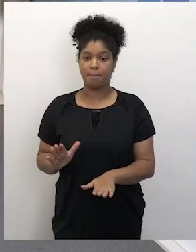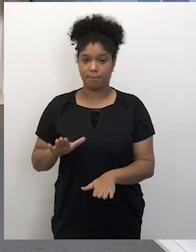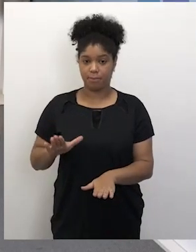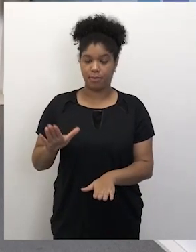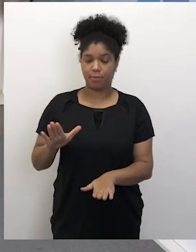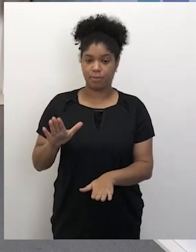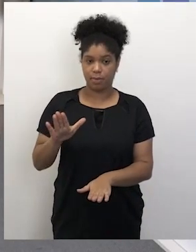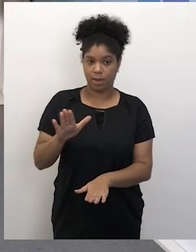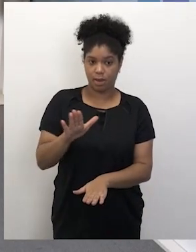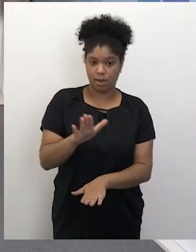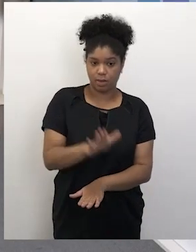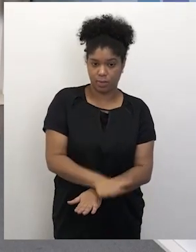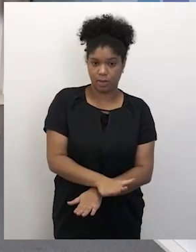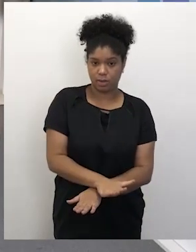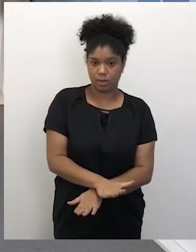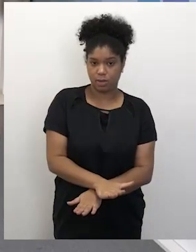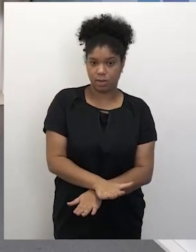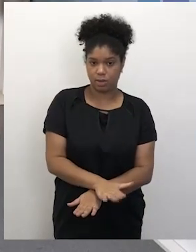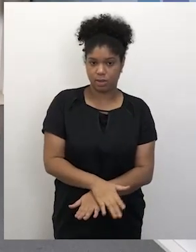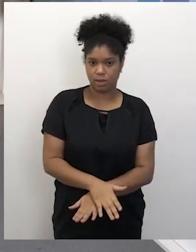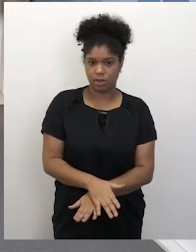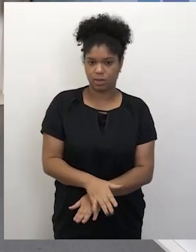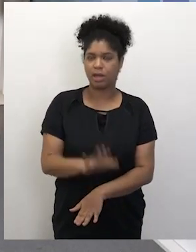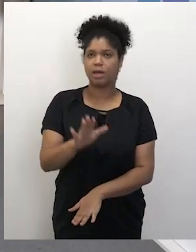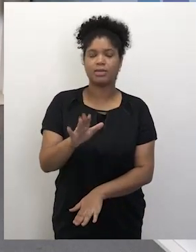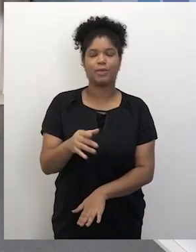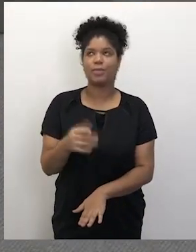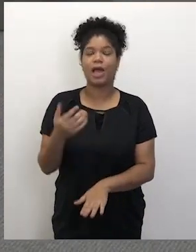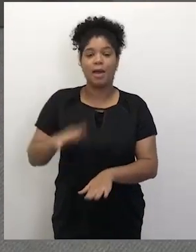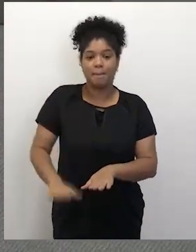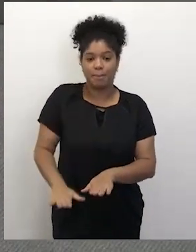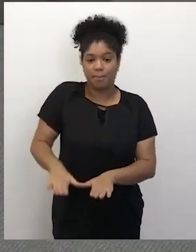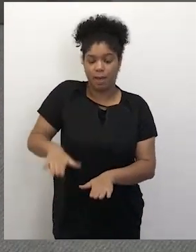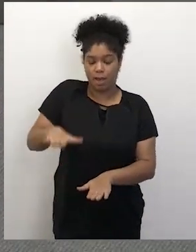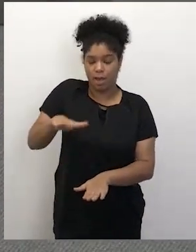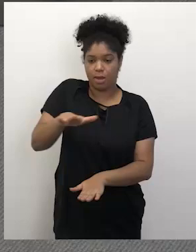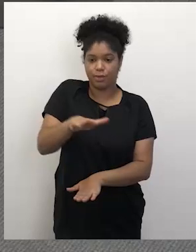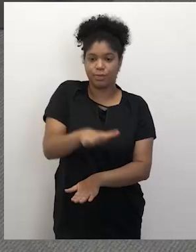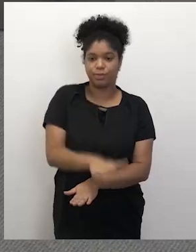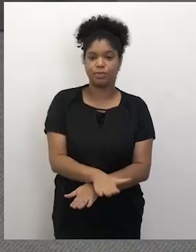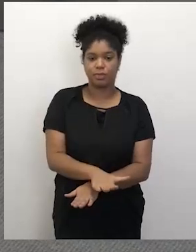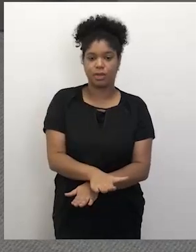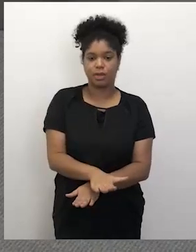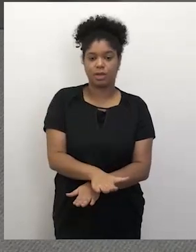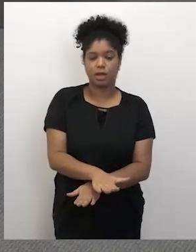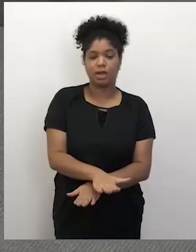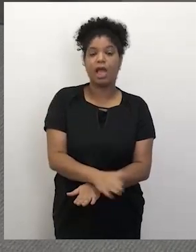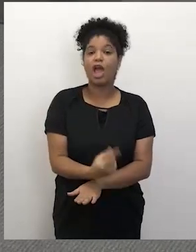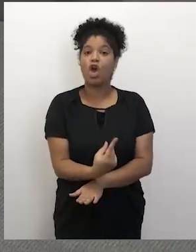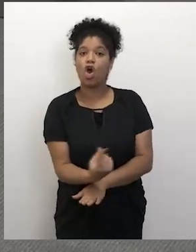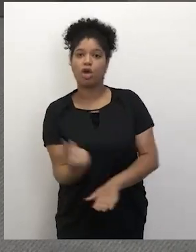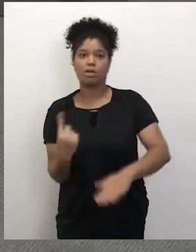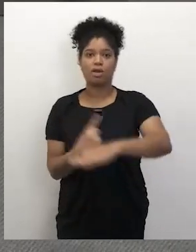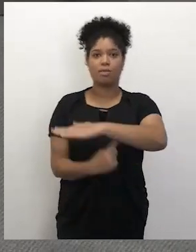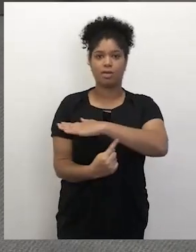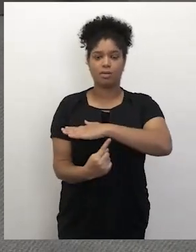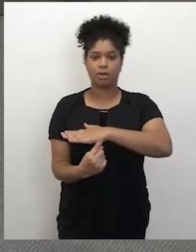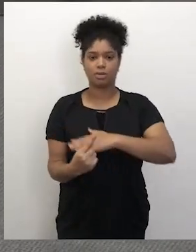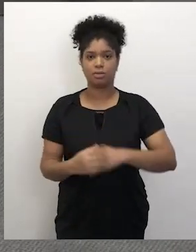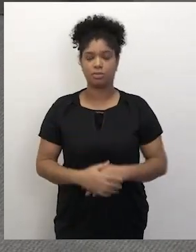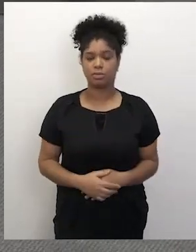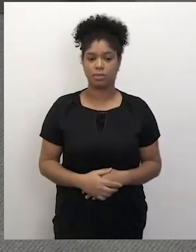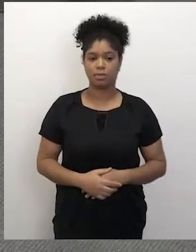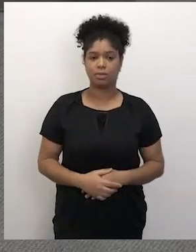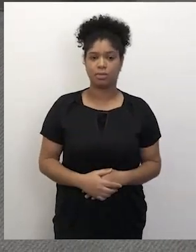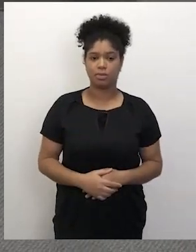a perna de novo. Opa, eu falei subir. Pisa a perna. Pisa. Gira. Gira. E?